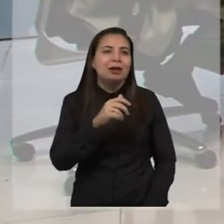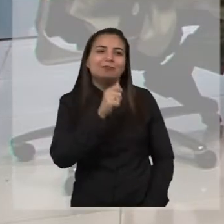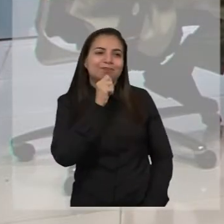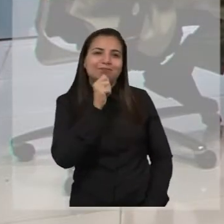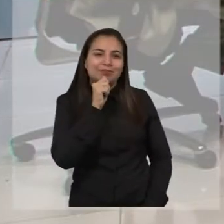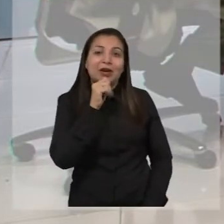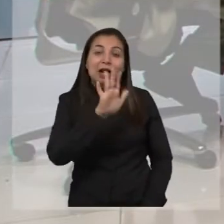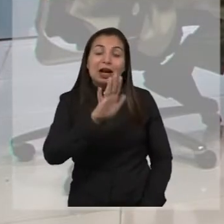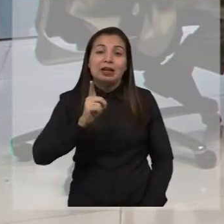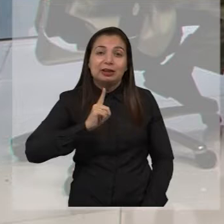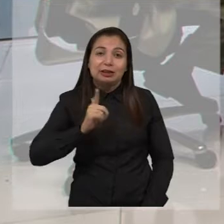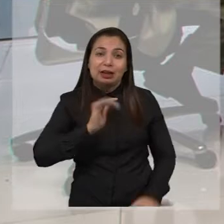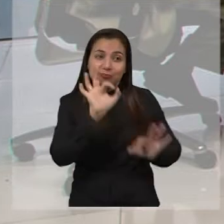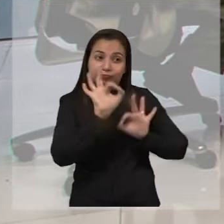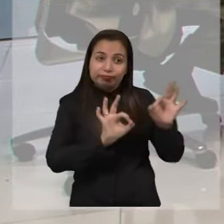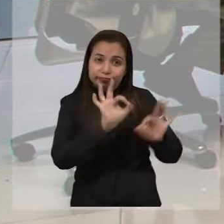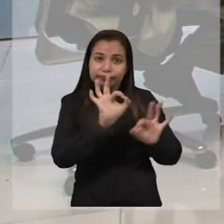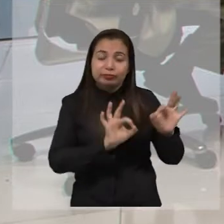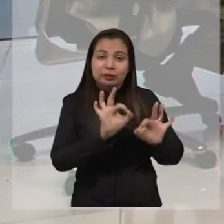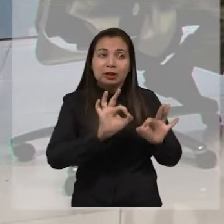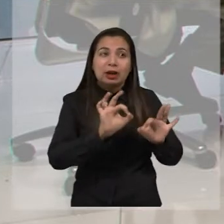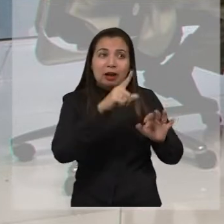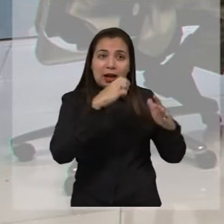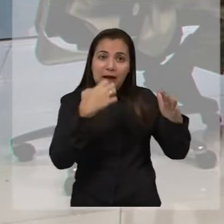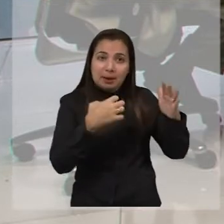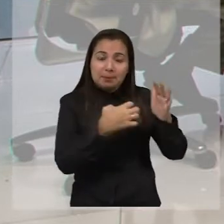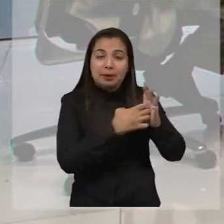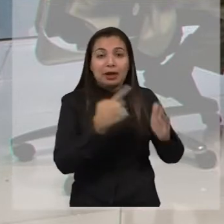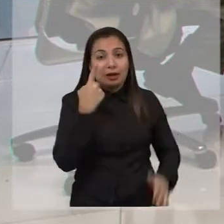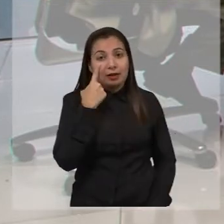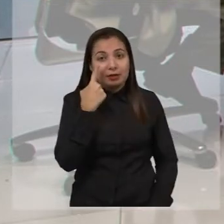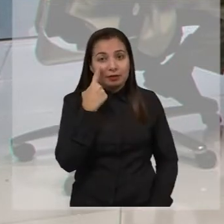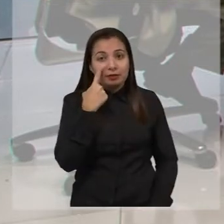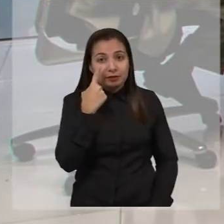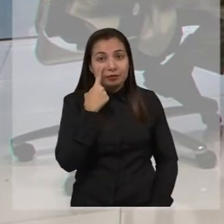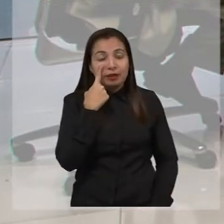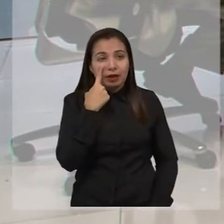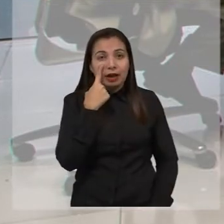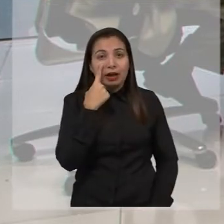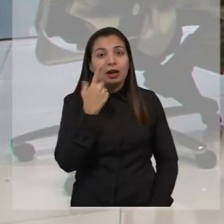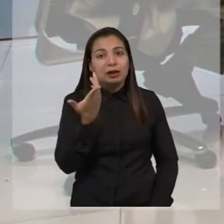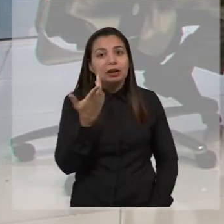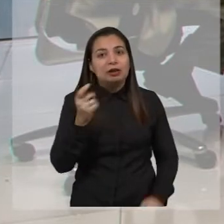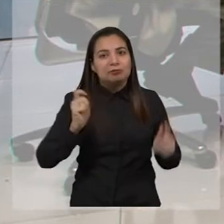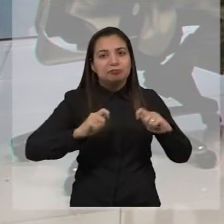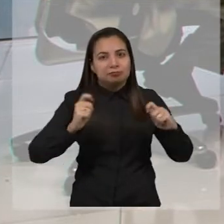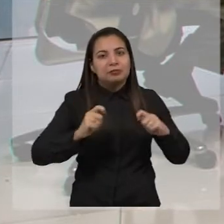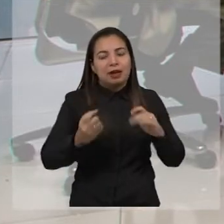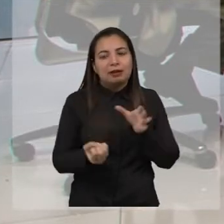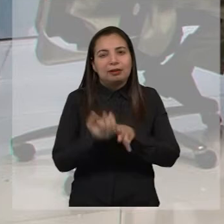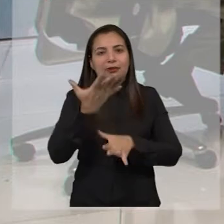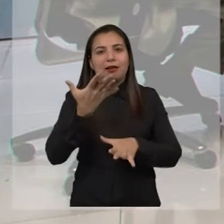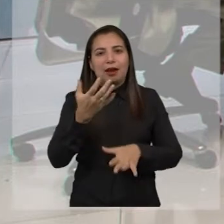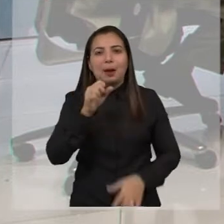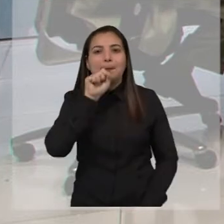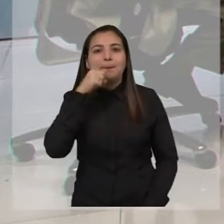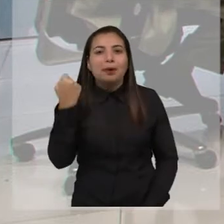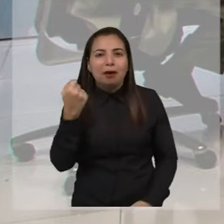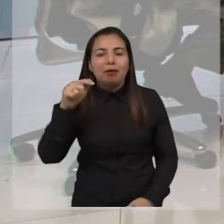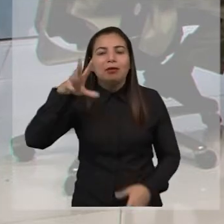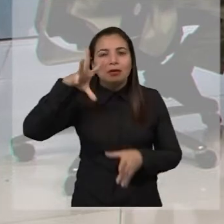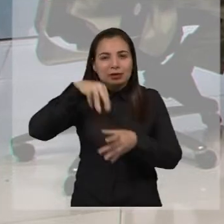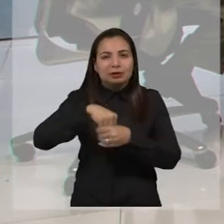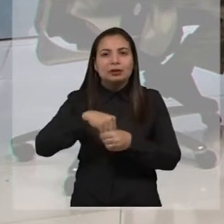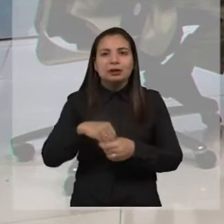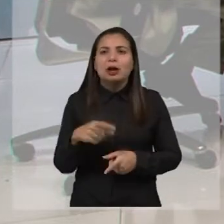chamado público, né? Para as unidades prisionais, para as empresas. E a gente, acho que 3 unidades prisionais foram contempladas. Em padaria. O Irmã e Melda, porque uma delas.